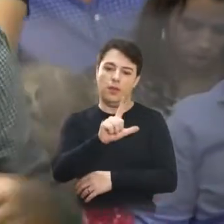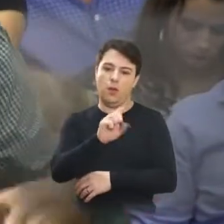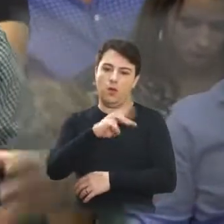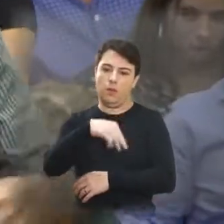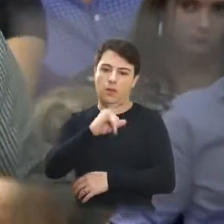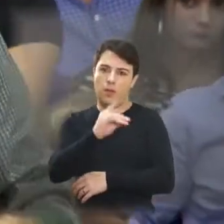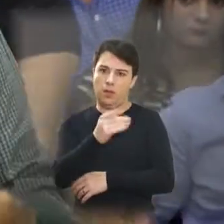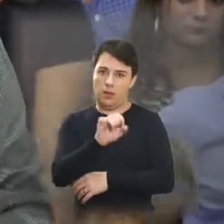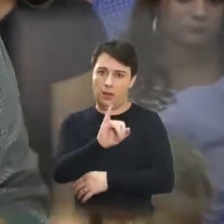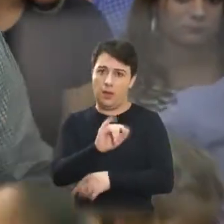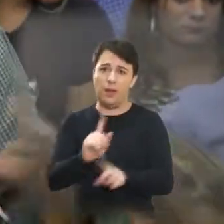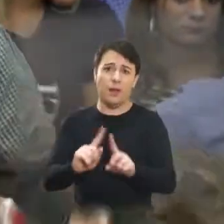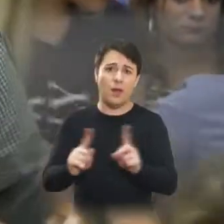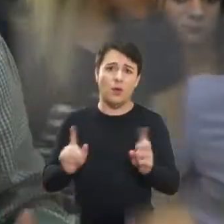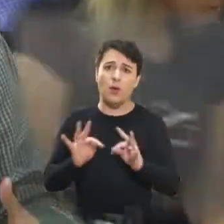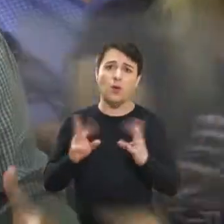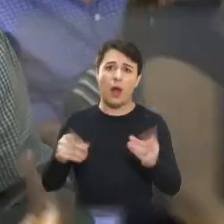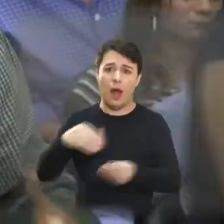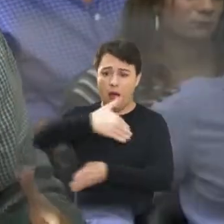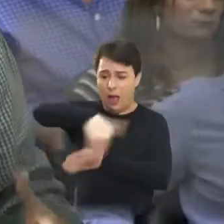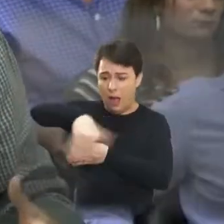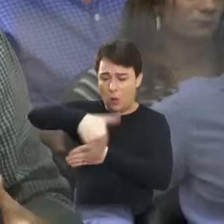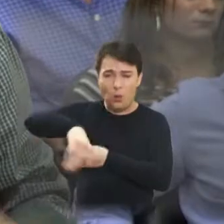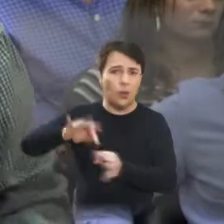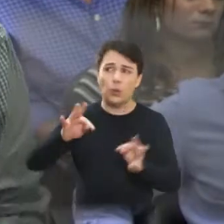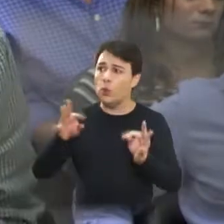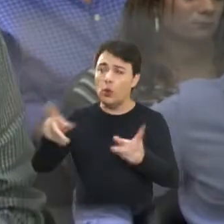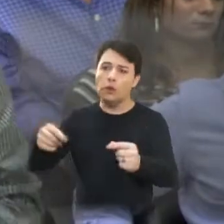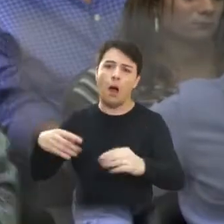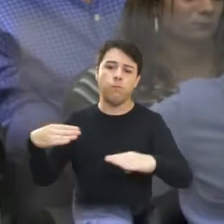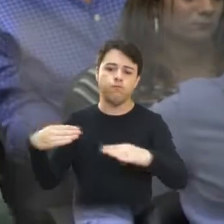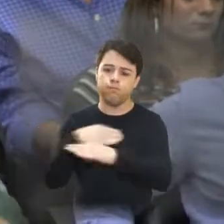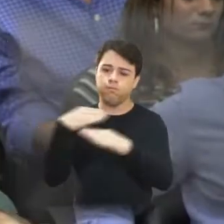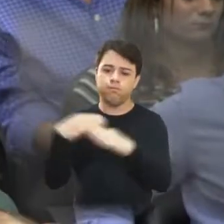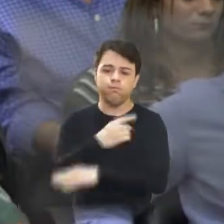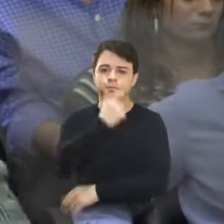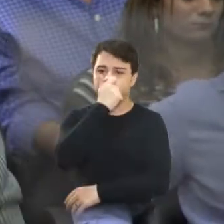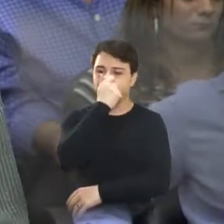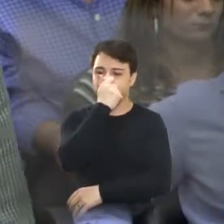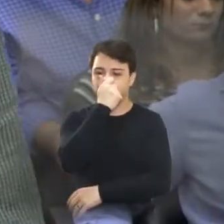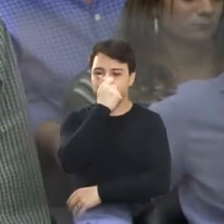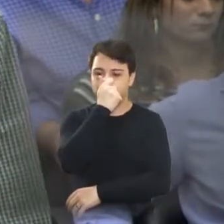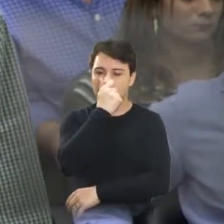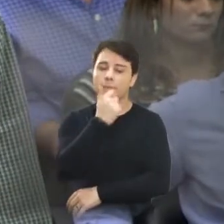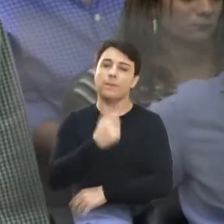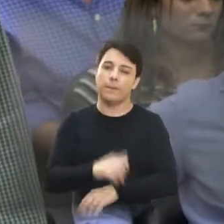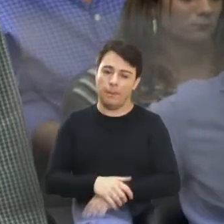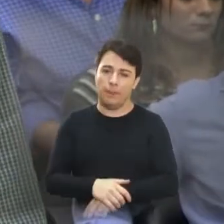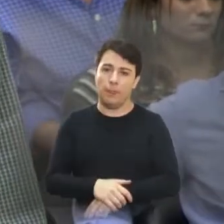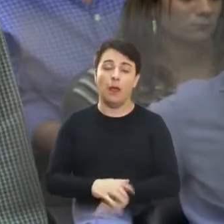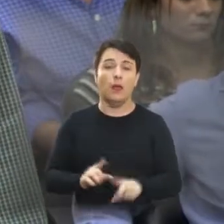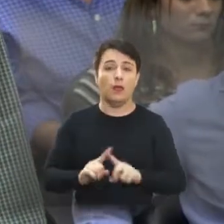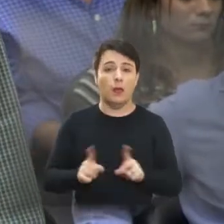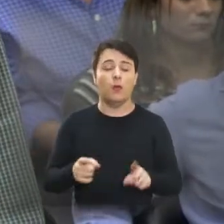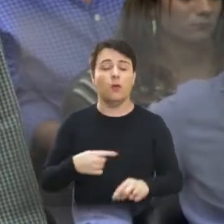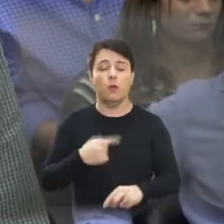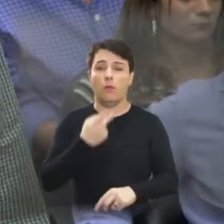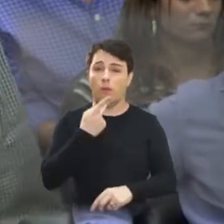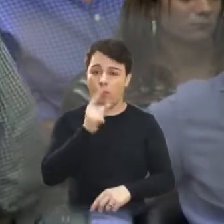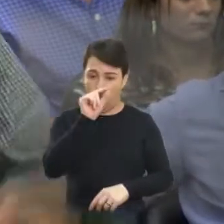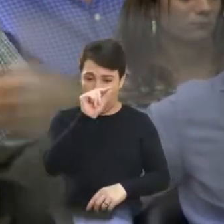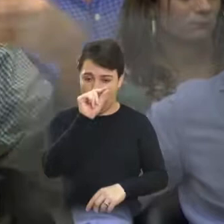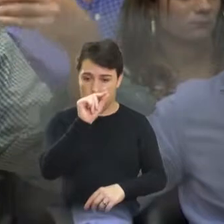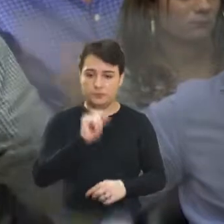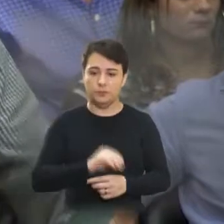hoje, nesses pontos, congestionadas. Então, a questão primeira é,